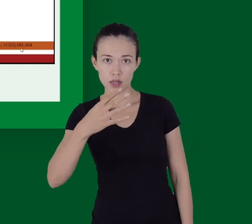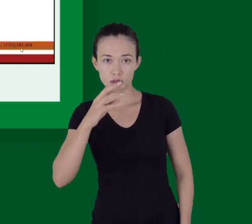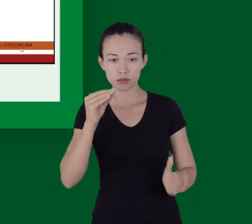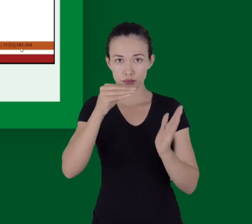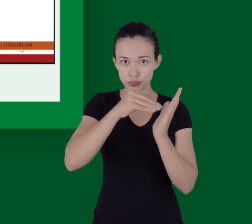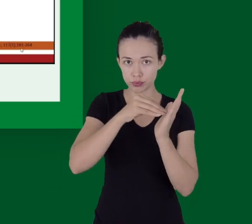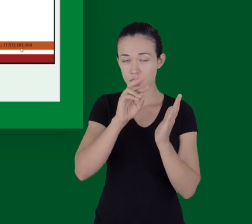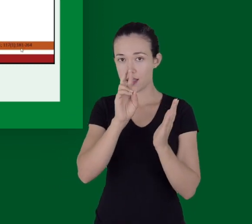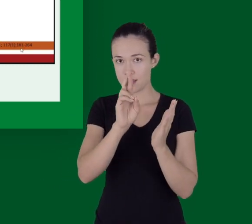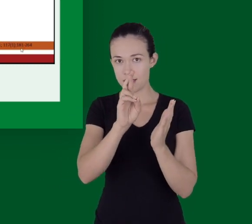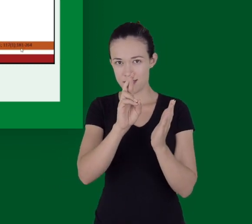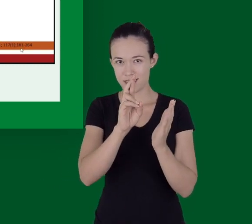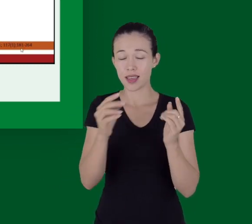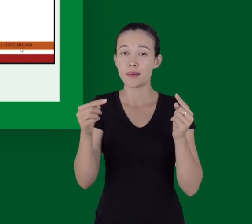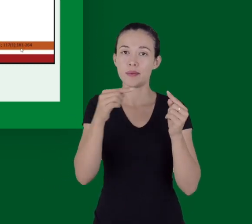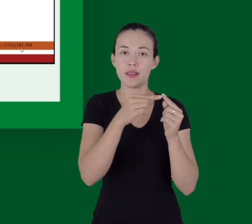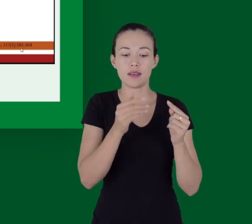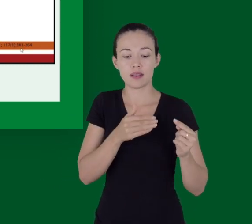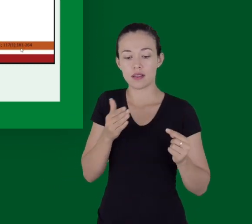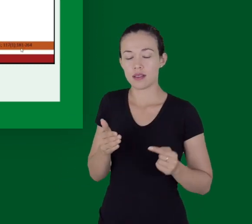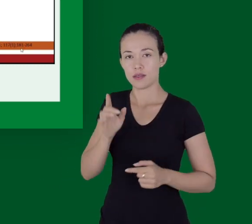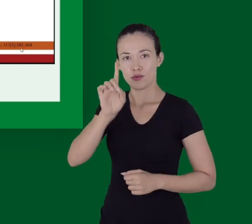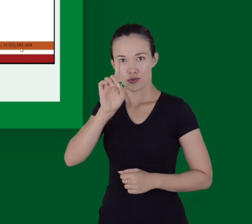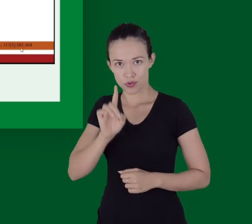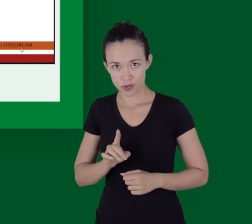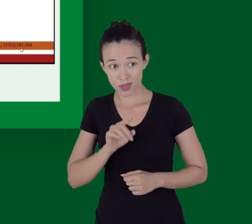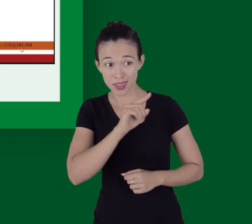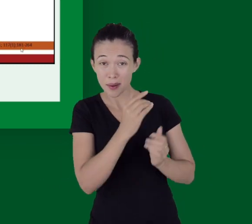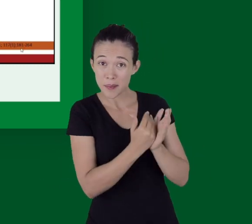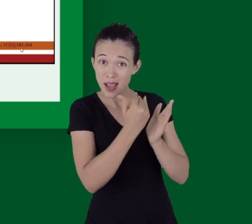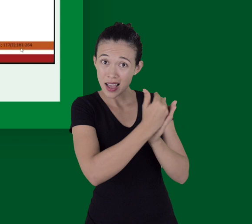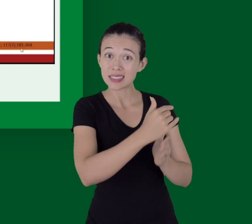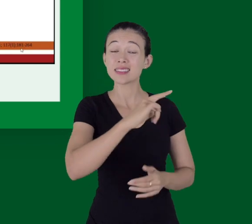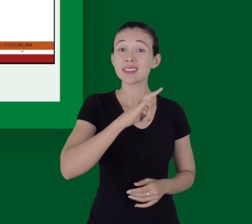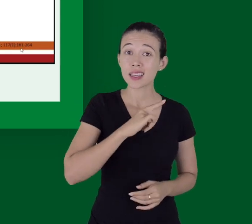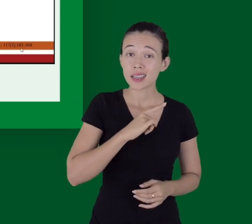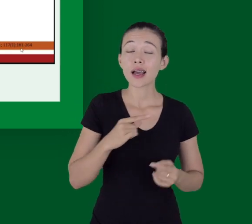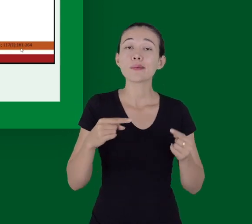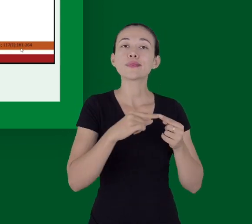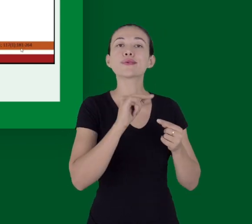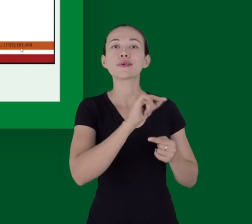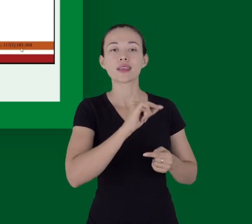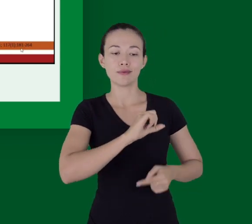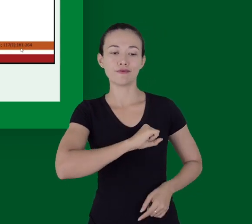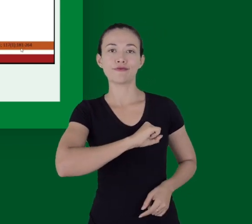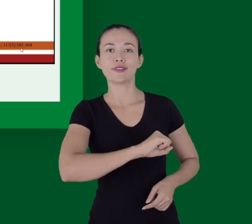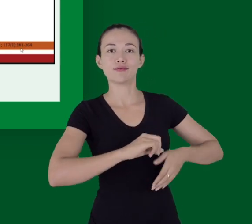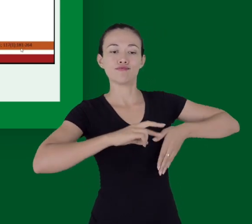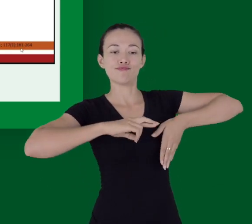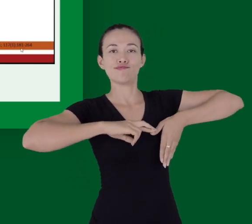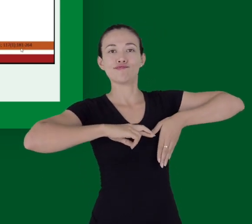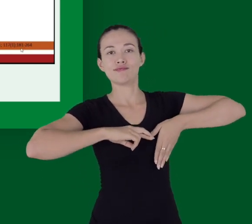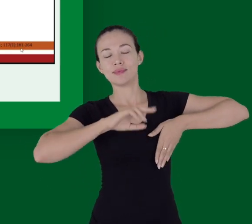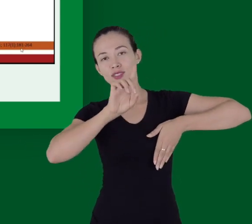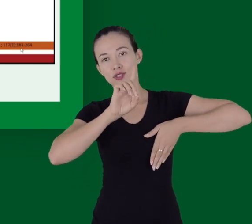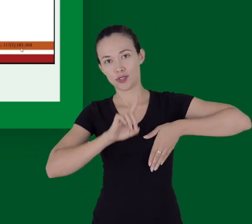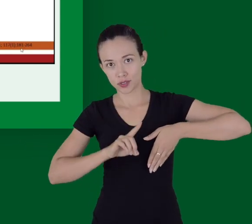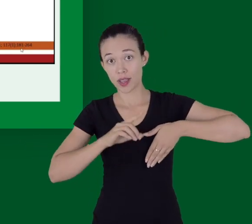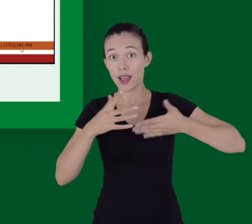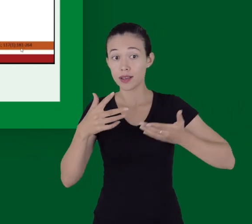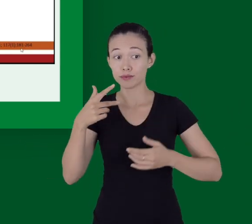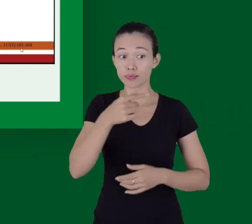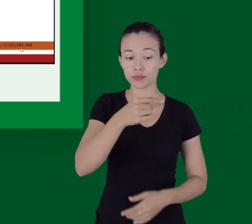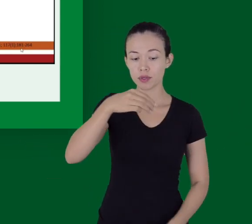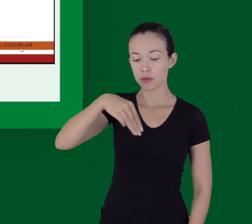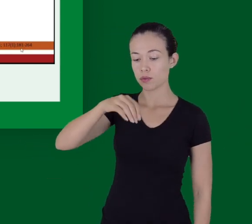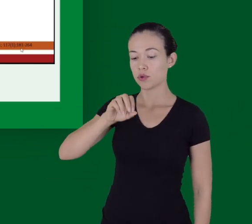ali, aí pode ser um infarto de ventrículo direito. Aí você não pode fazer morfina, tá bom? Só vai fazer esse eletro do direita